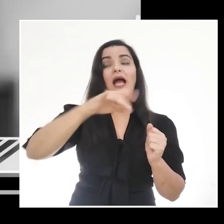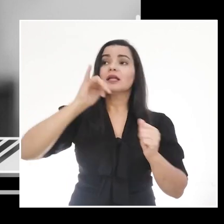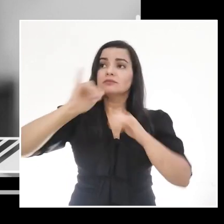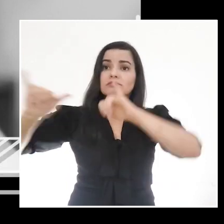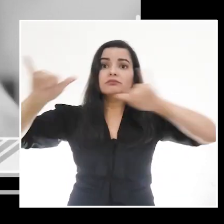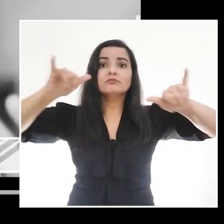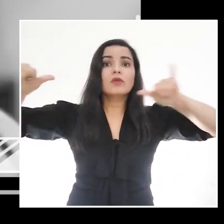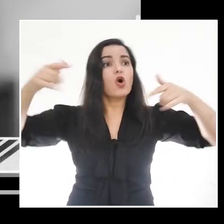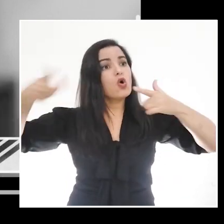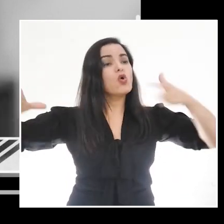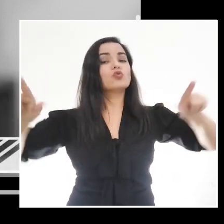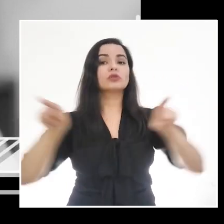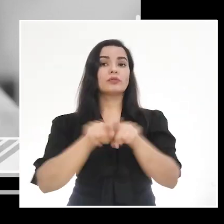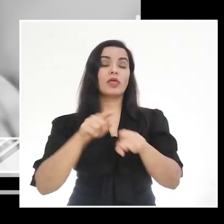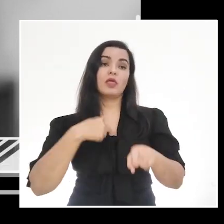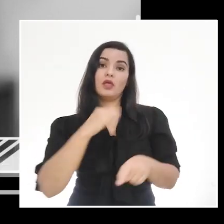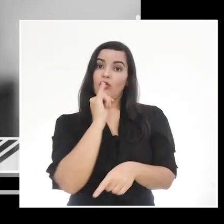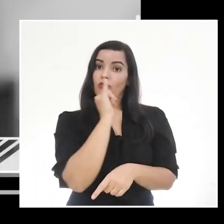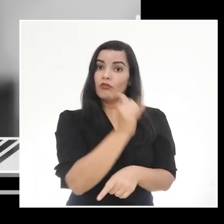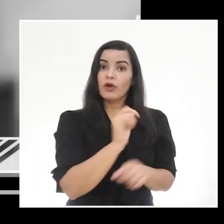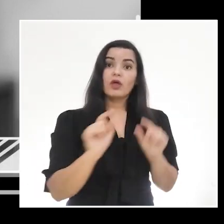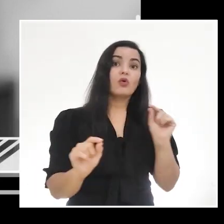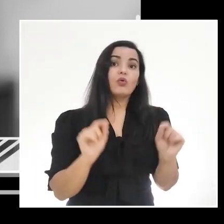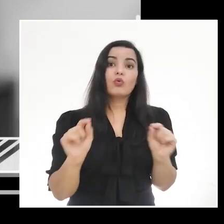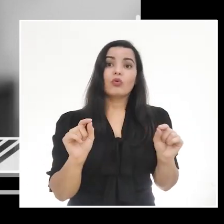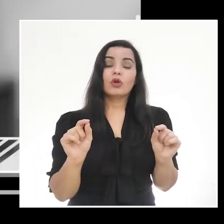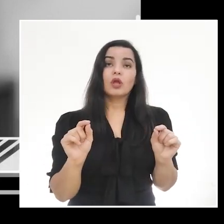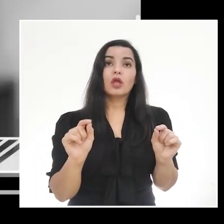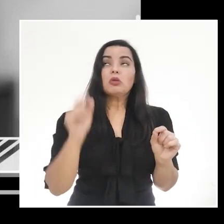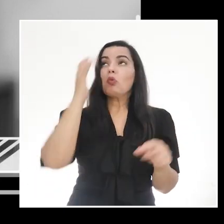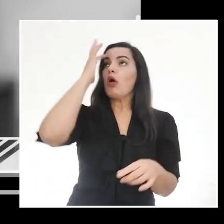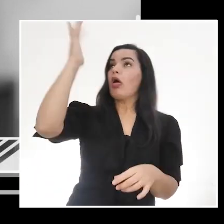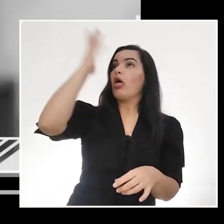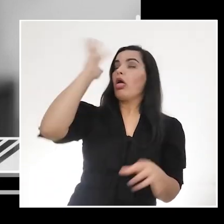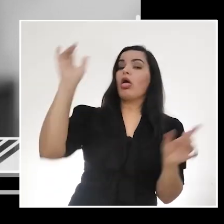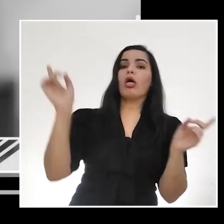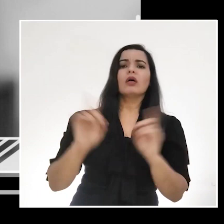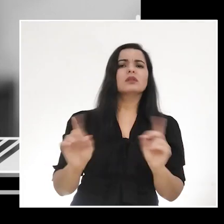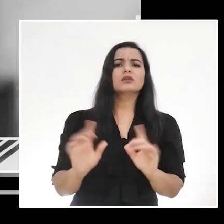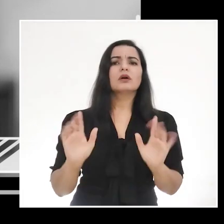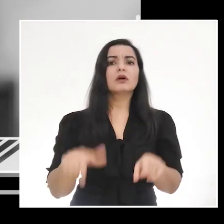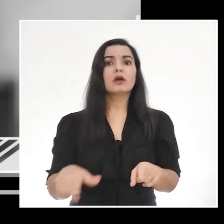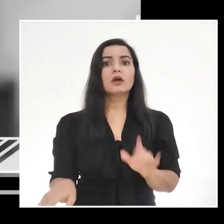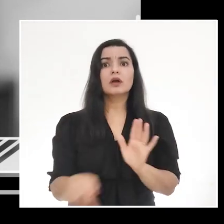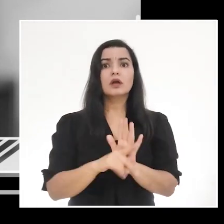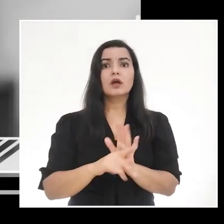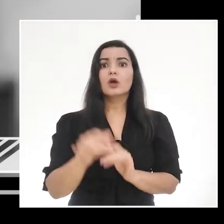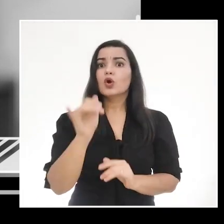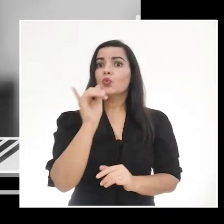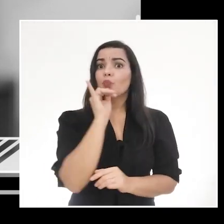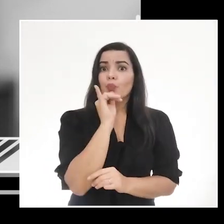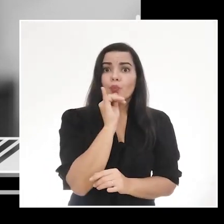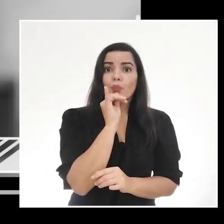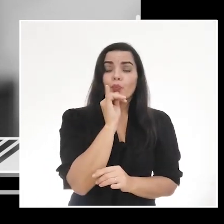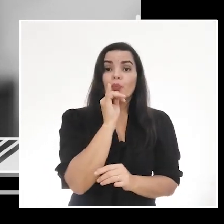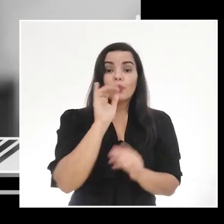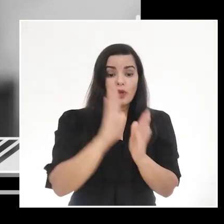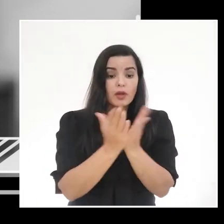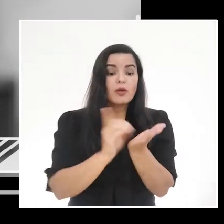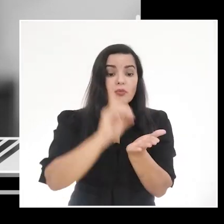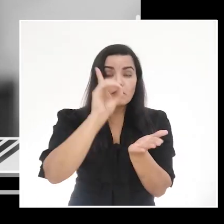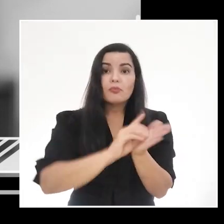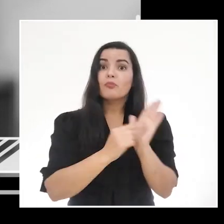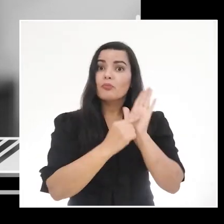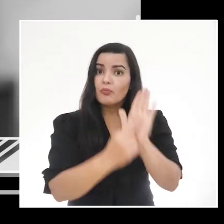testemunhas, que também vão transmitir a outros homens idôneos. E o que eu posso dizer é que isso não é uma ilusão, isso não é